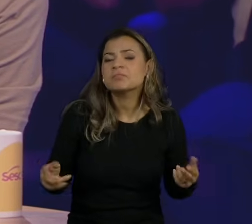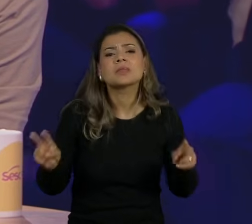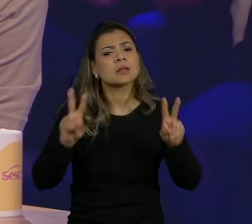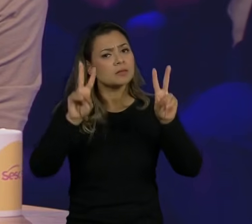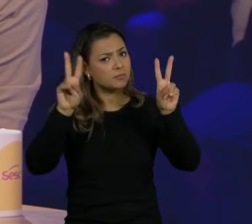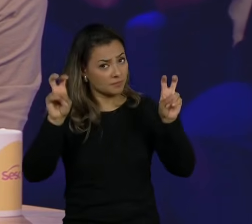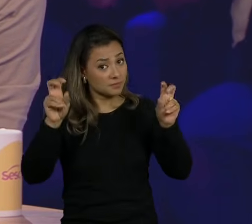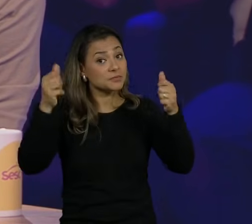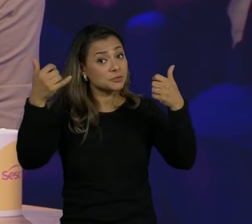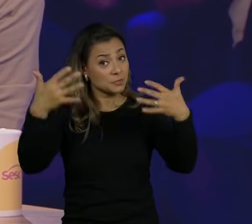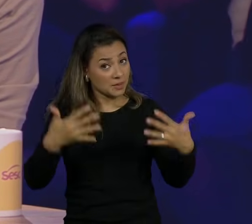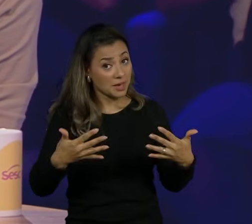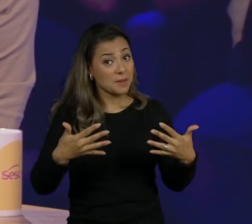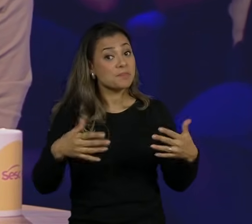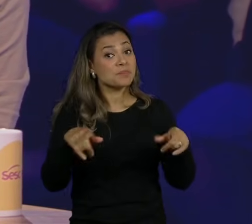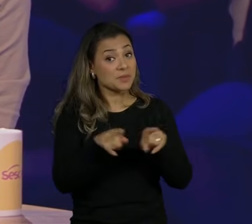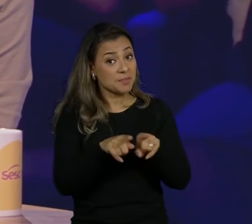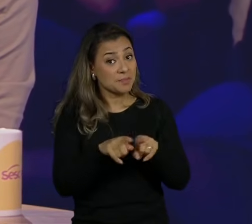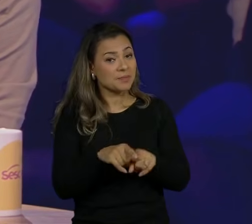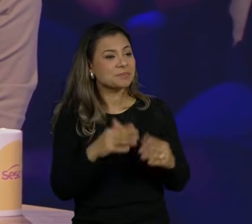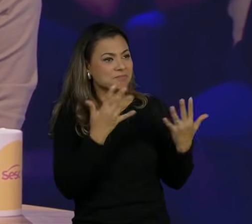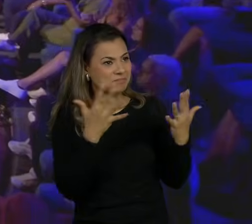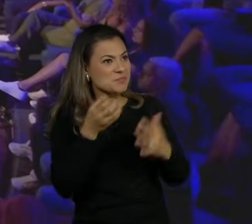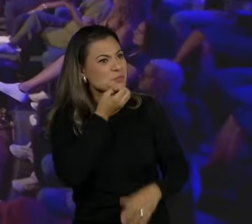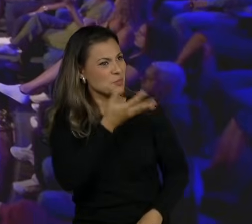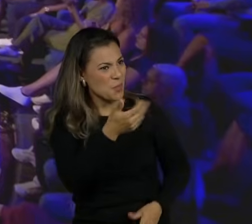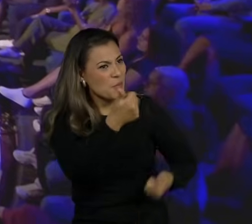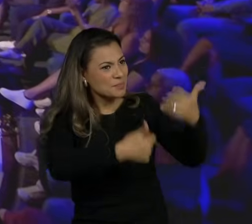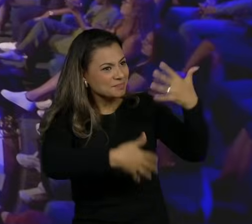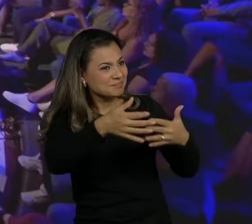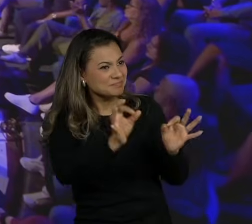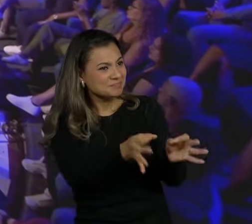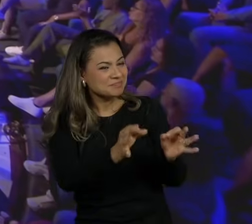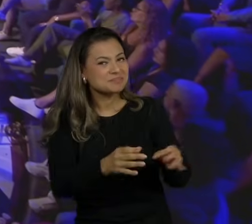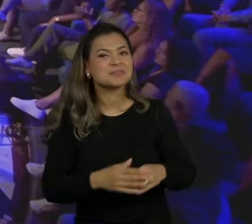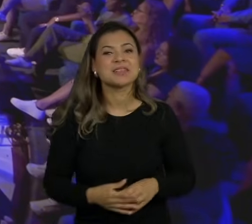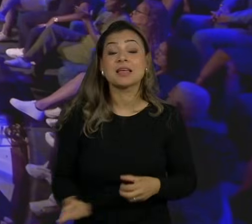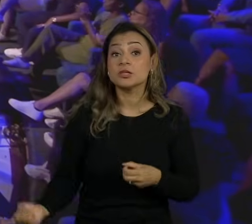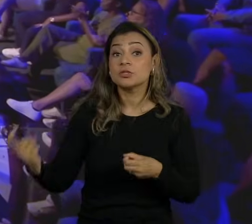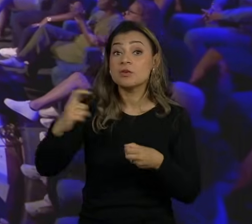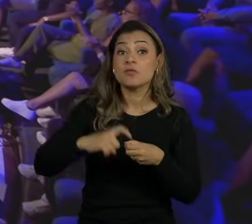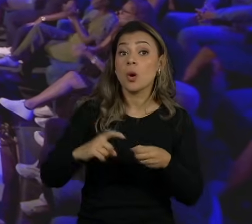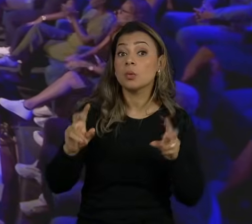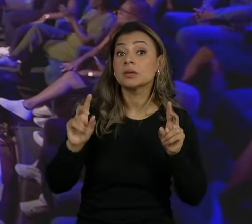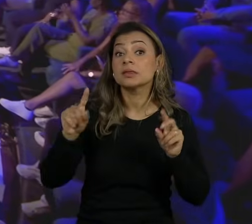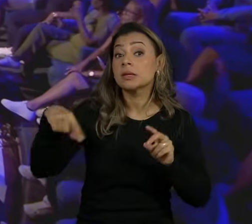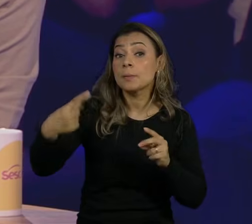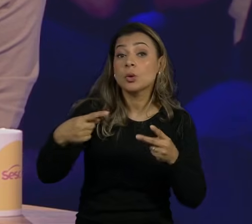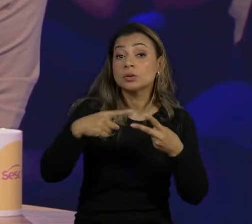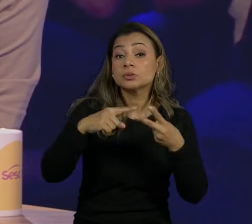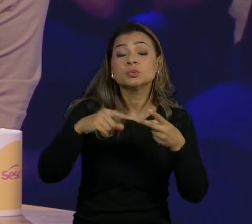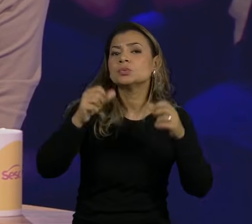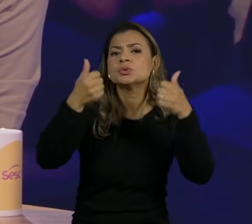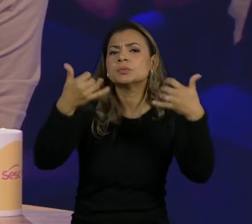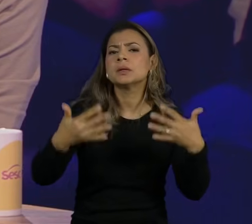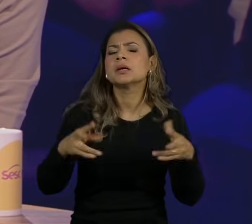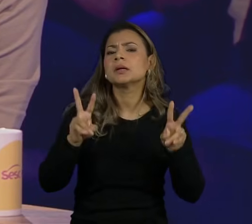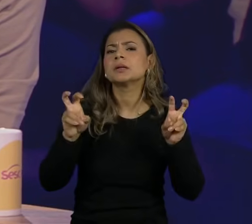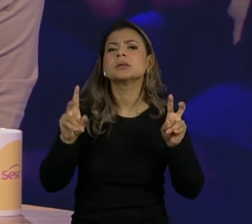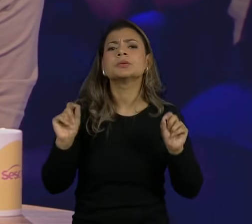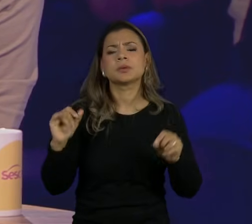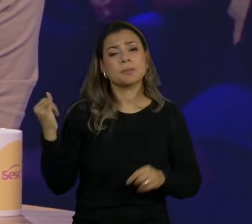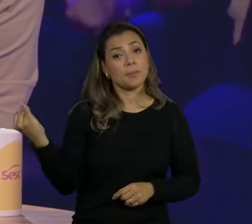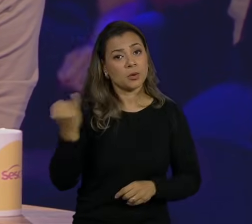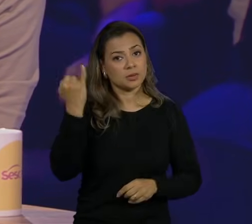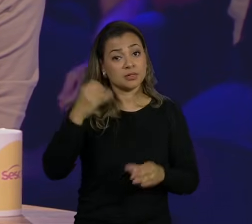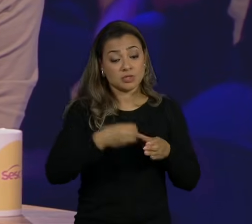inclusive, muito bom, né? A gente volta falando de um tema que é essencial,